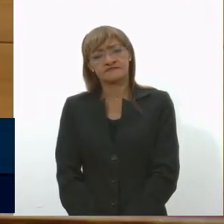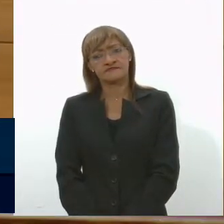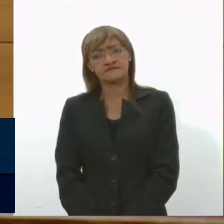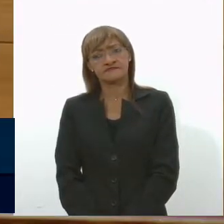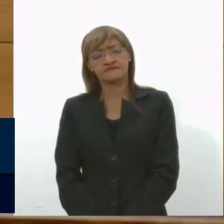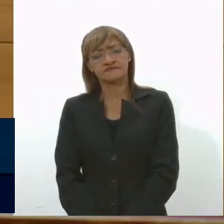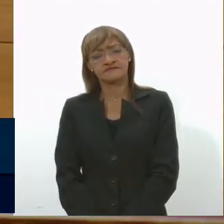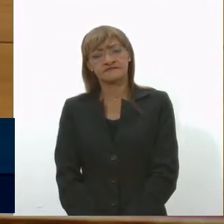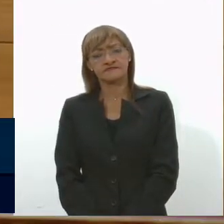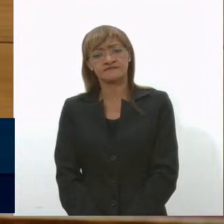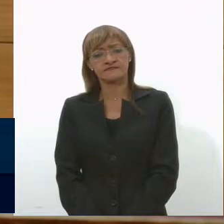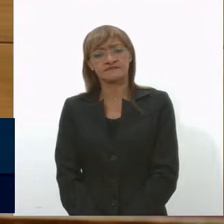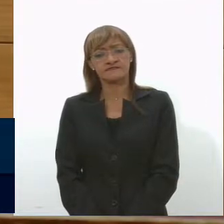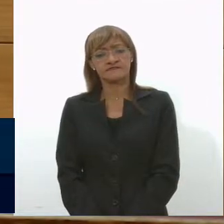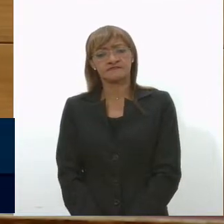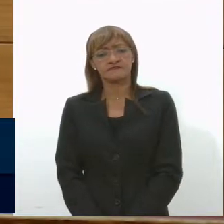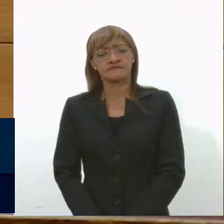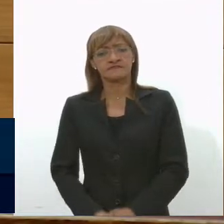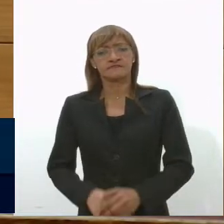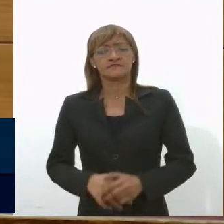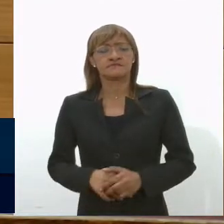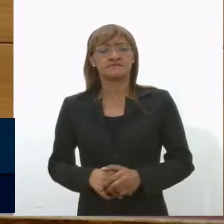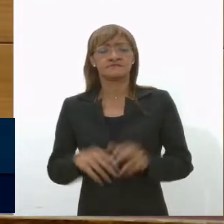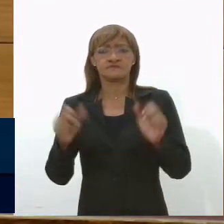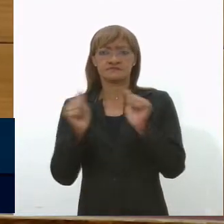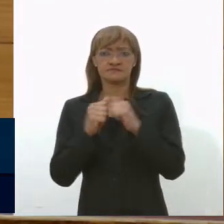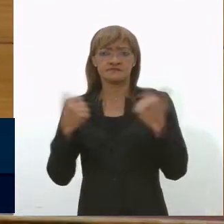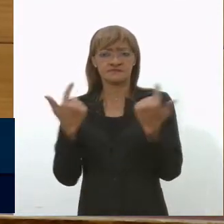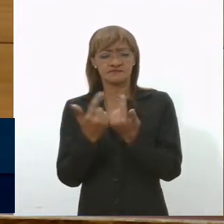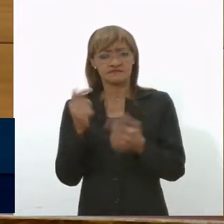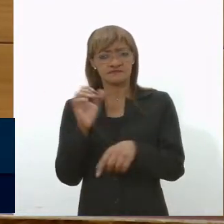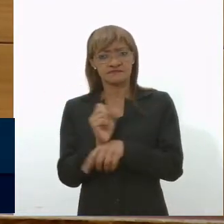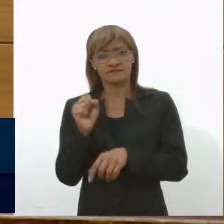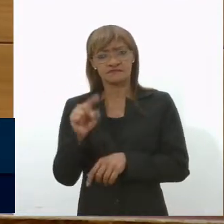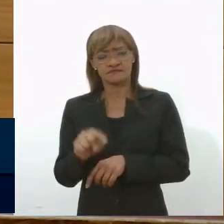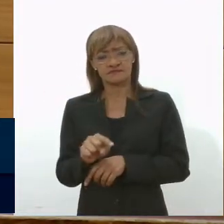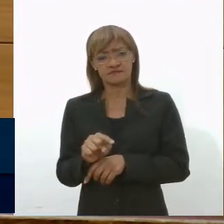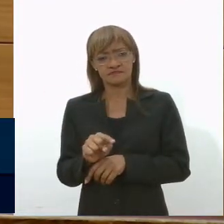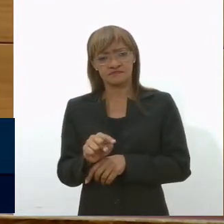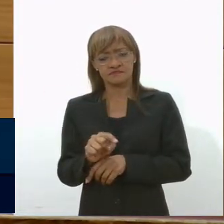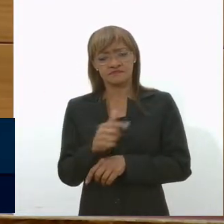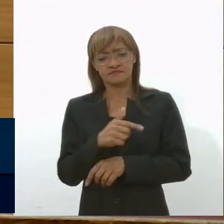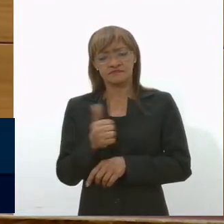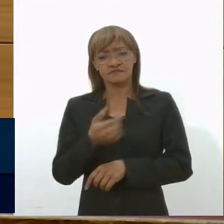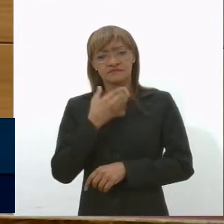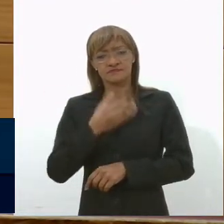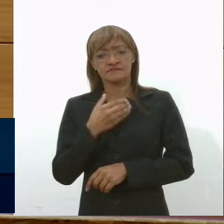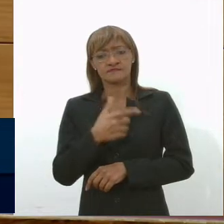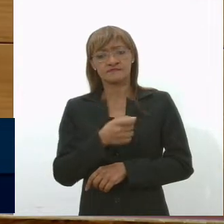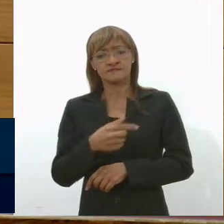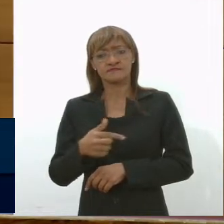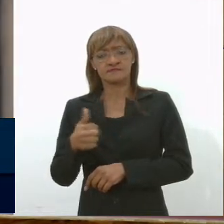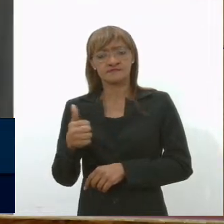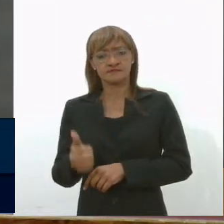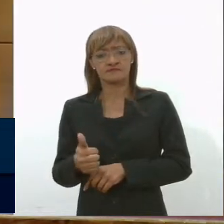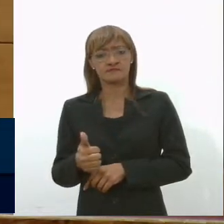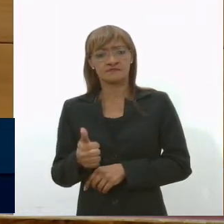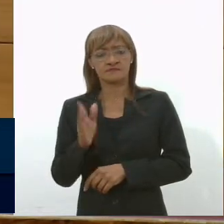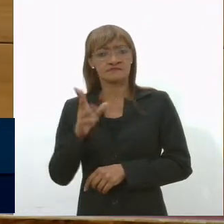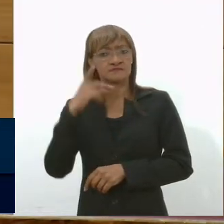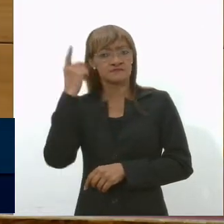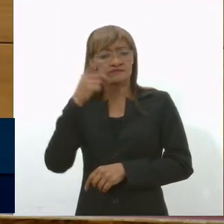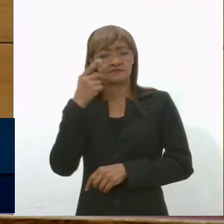extraordinária da Assembleia Legislativa do Estado de Sergipe, realizada em 21 de dezembro de 2021, com a presidência do excelentíssimo senhor deputado Luciano